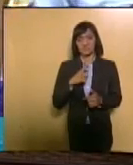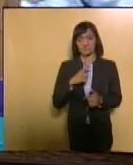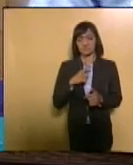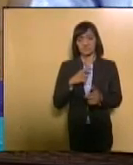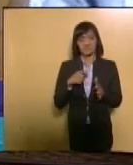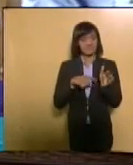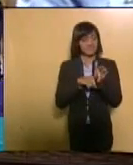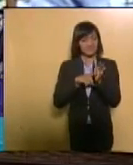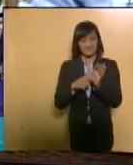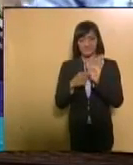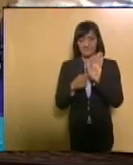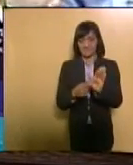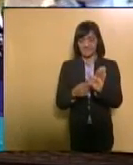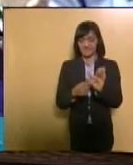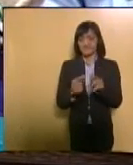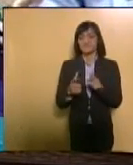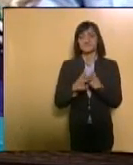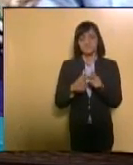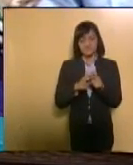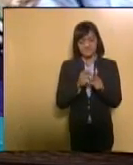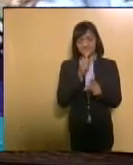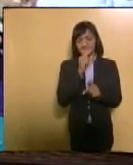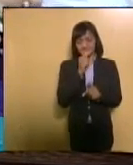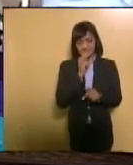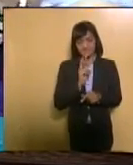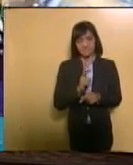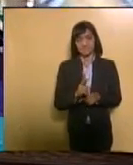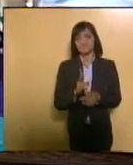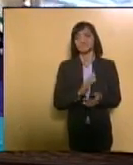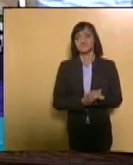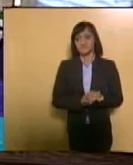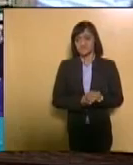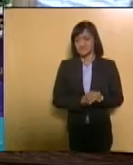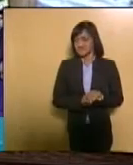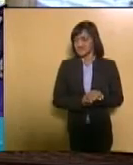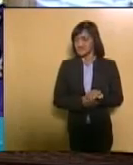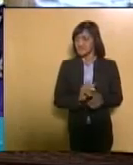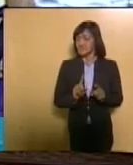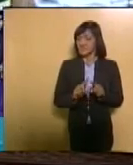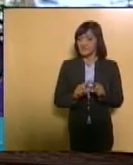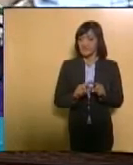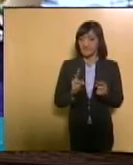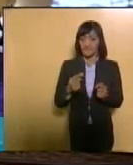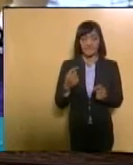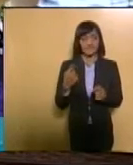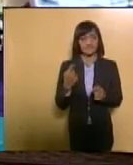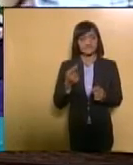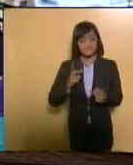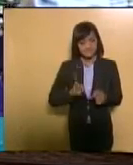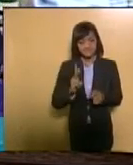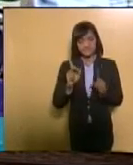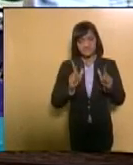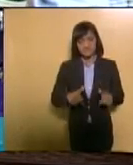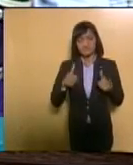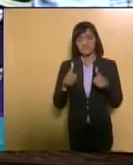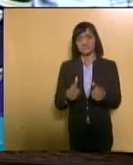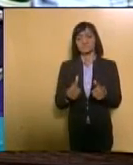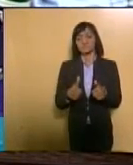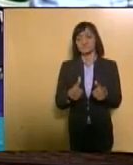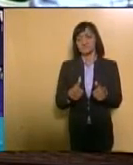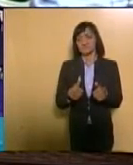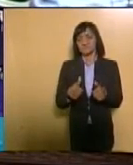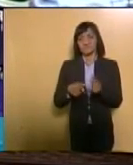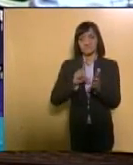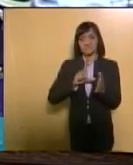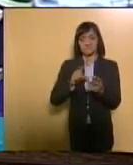eh existem problemas ainda a serem atacados e muitos né a gente não pode desistir como como como os palestrantes